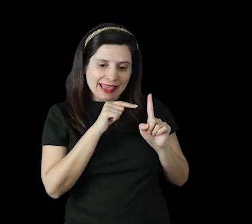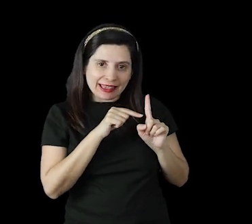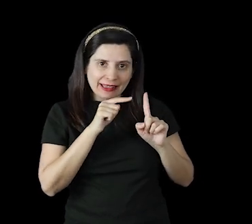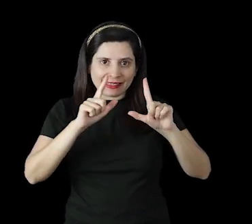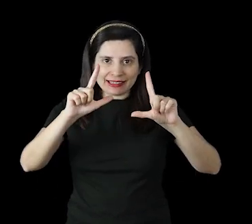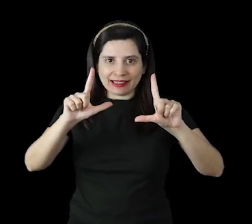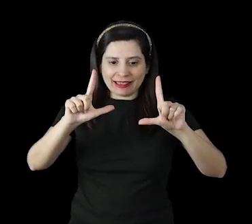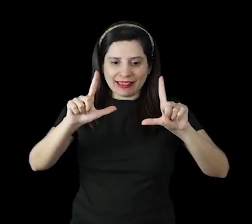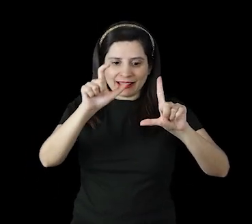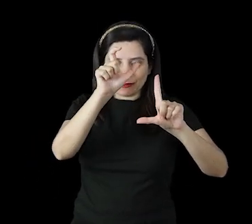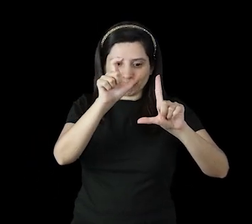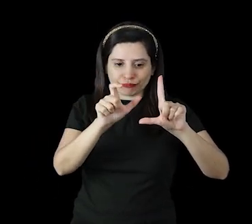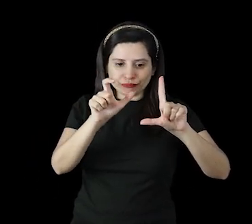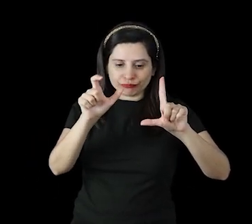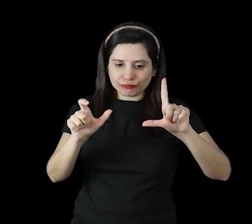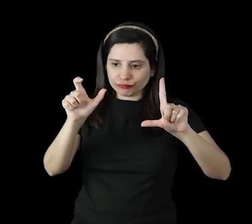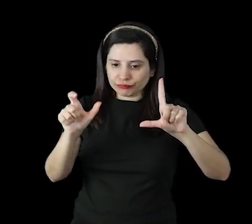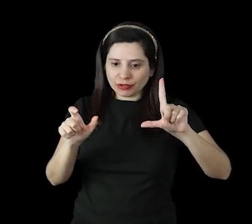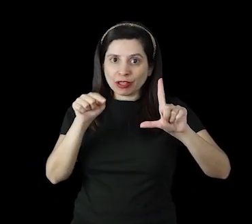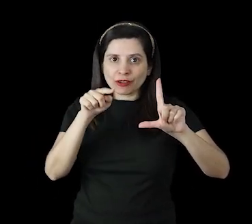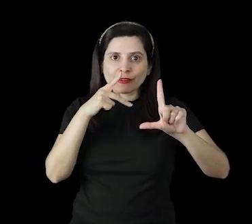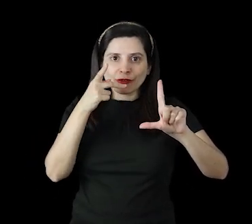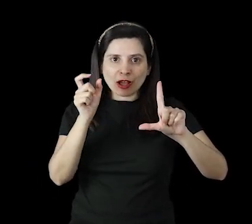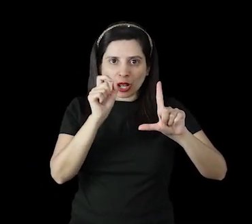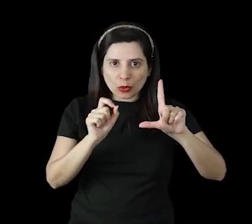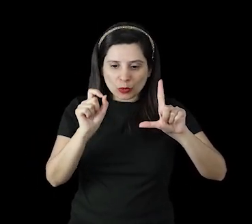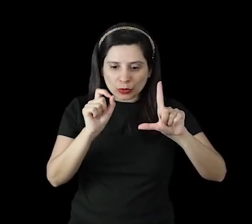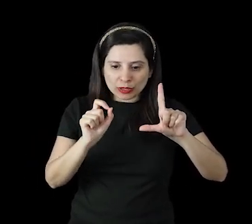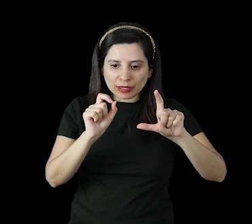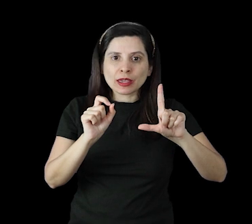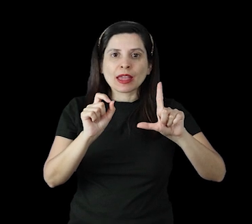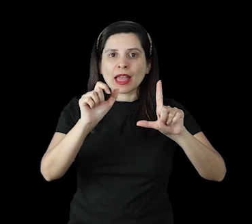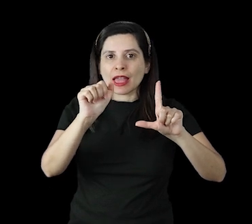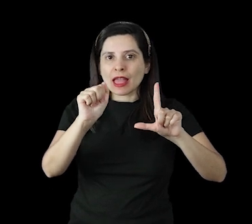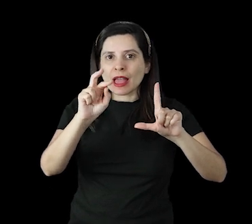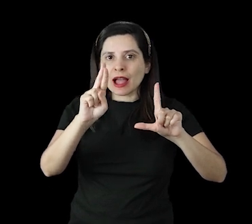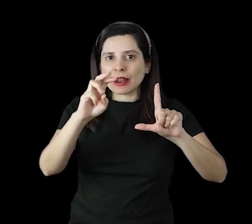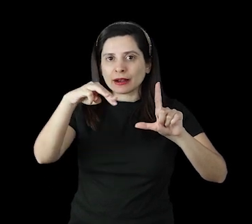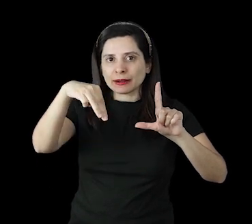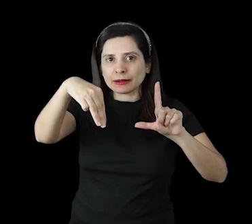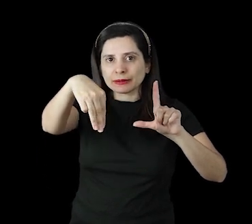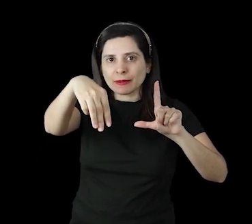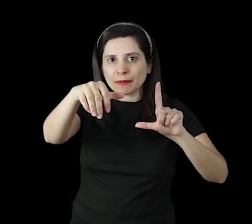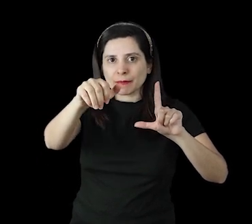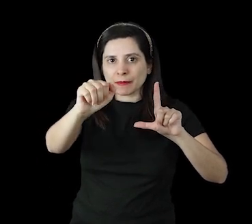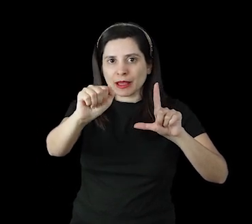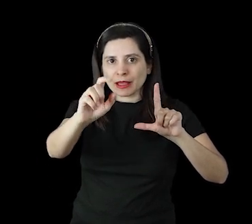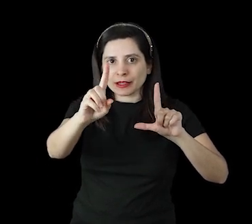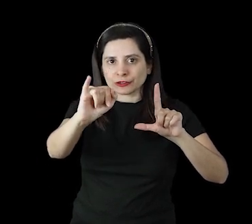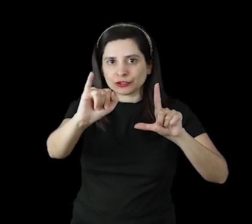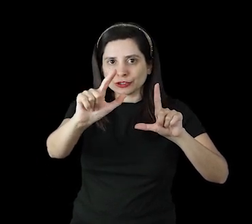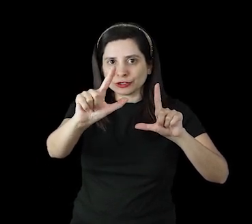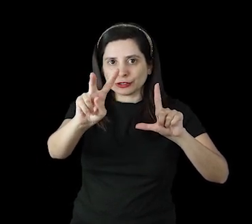armadilha, e aqui a Cat é mesmo a armadilha para você, para o teu